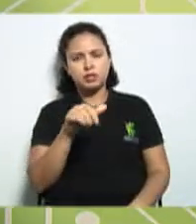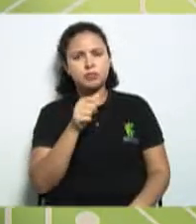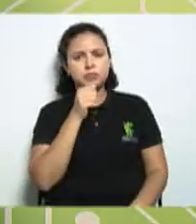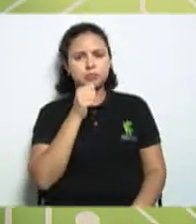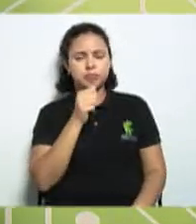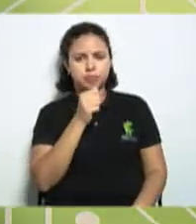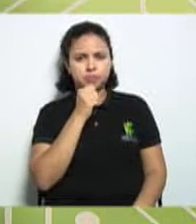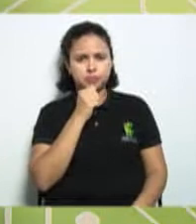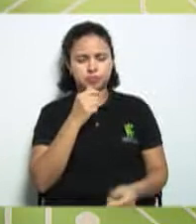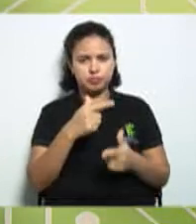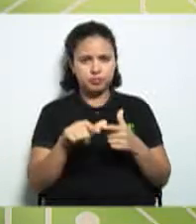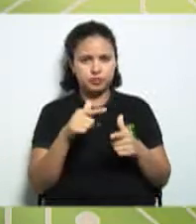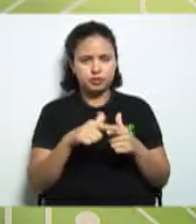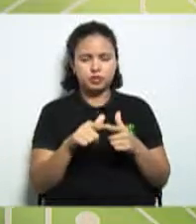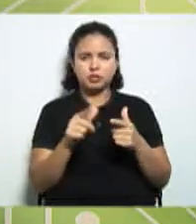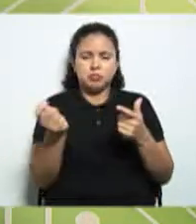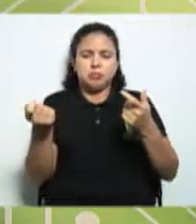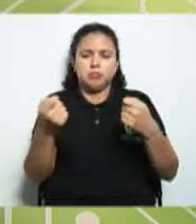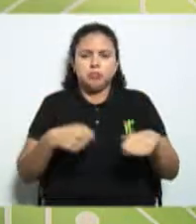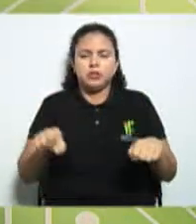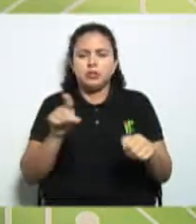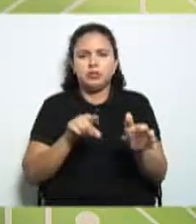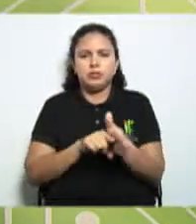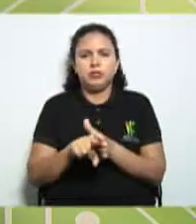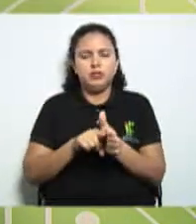então eu não preciso, né, de